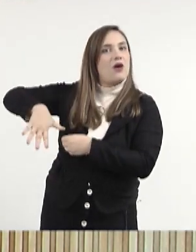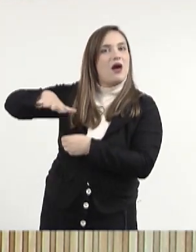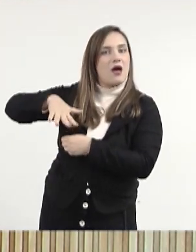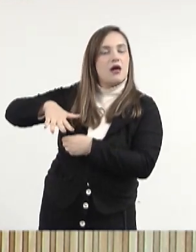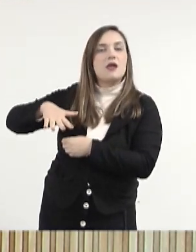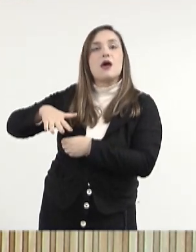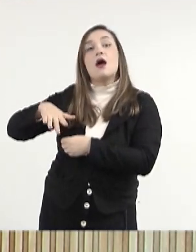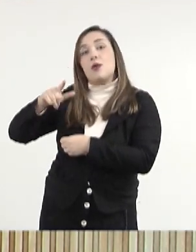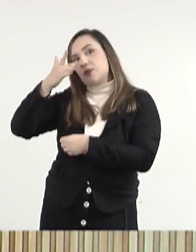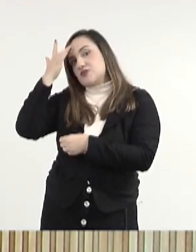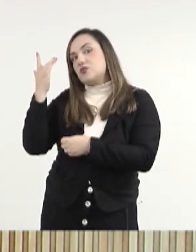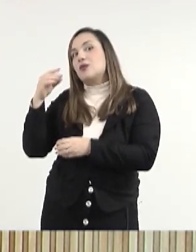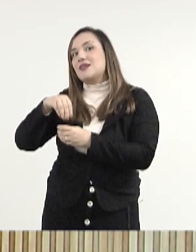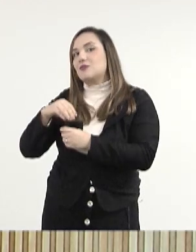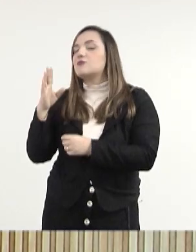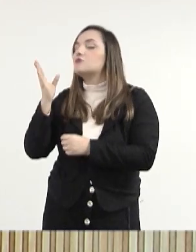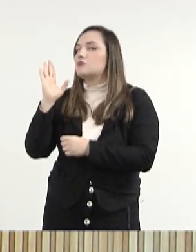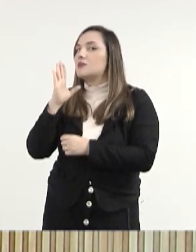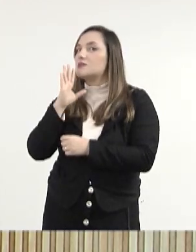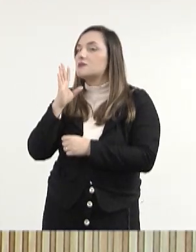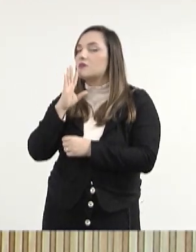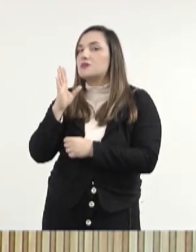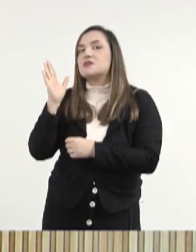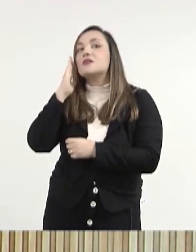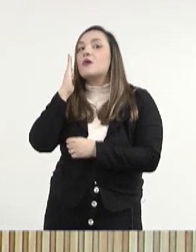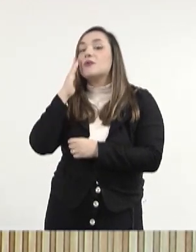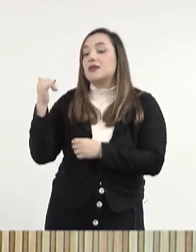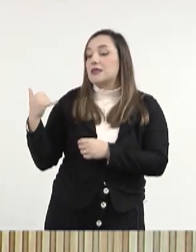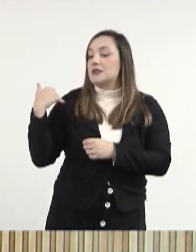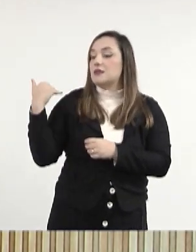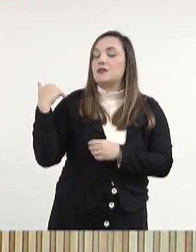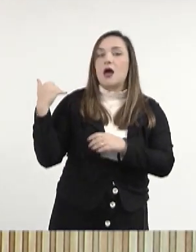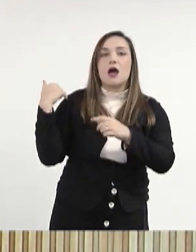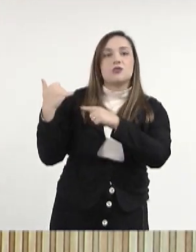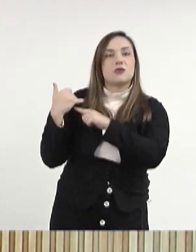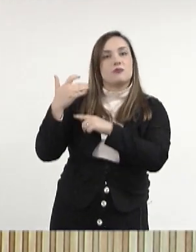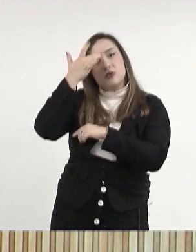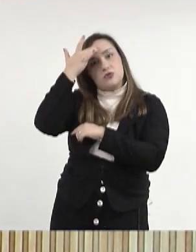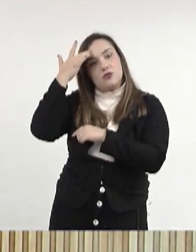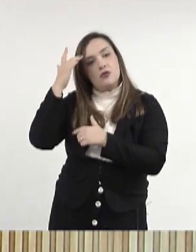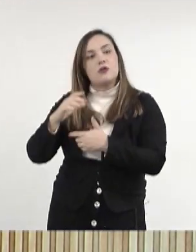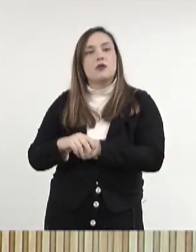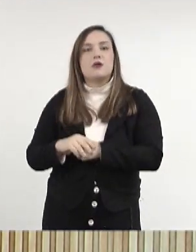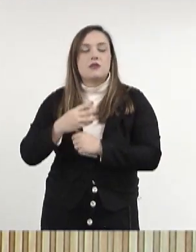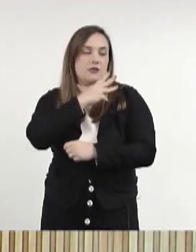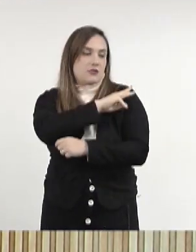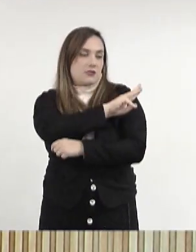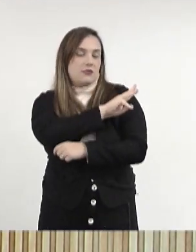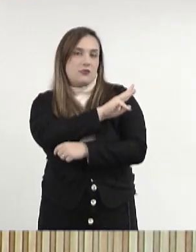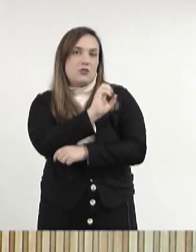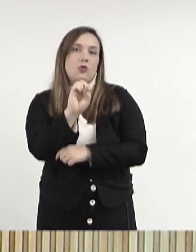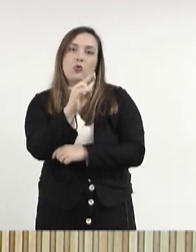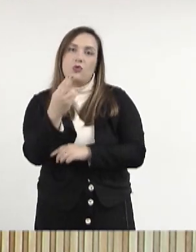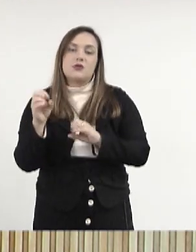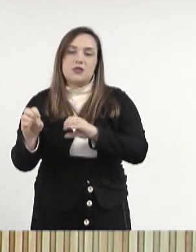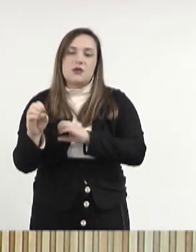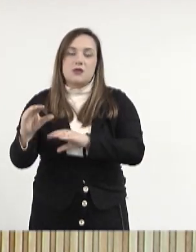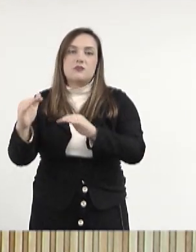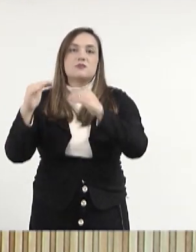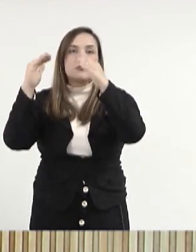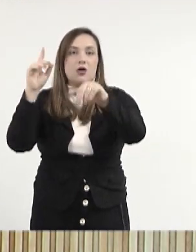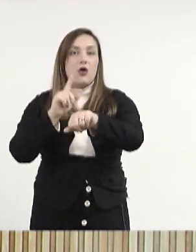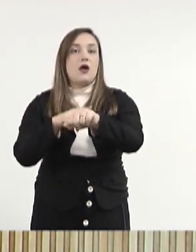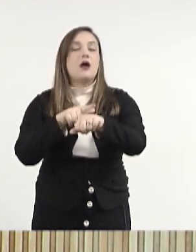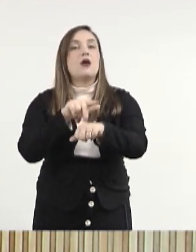faz muita diferença, que é a idade da pessoa, do estudante do ensino médio de nível superior, quando ele